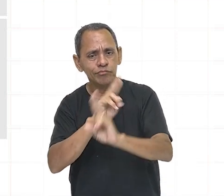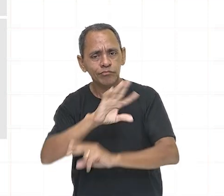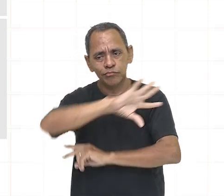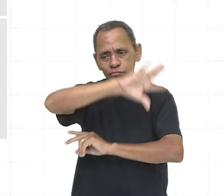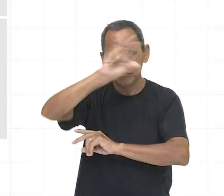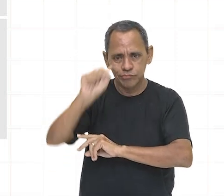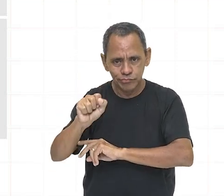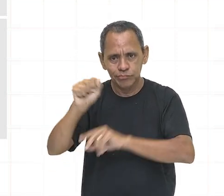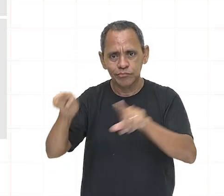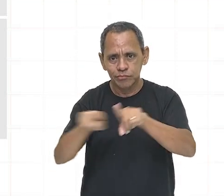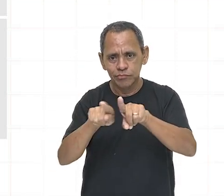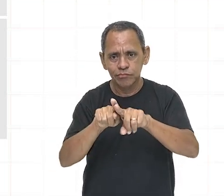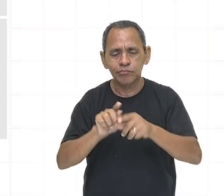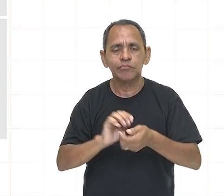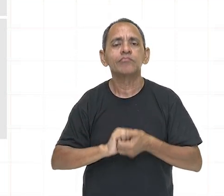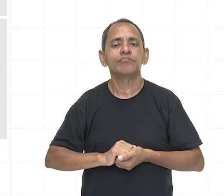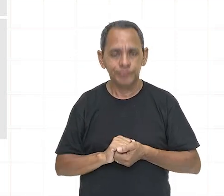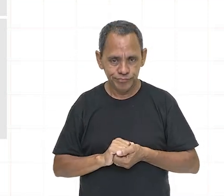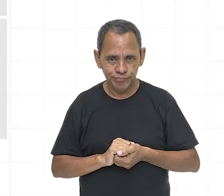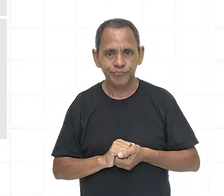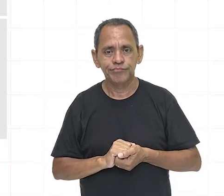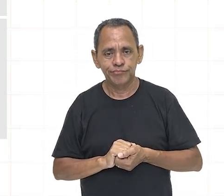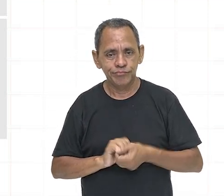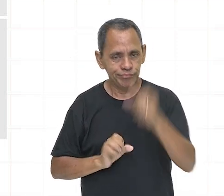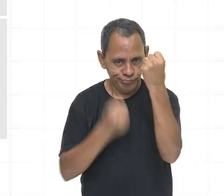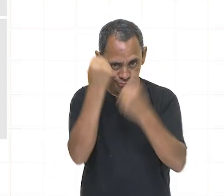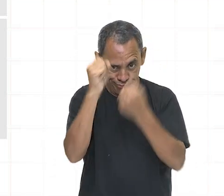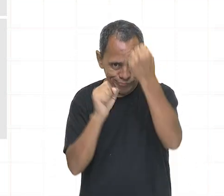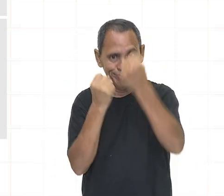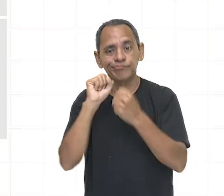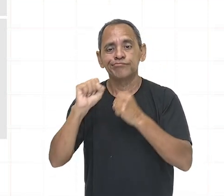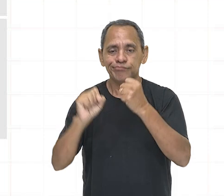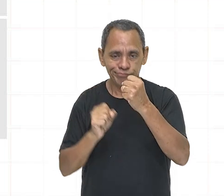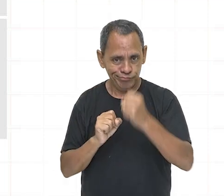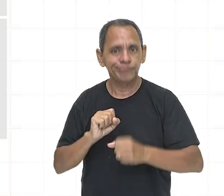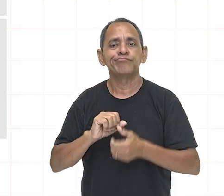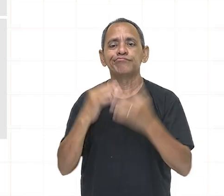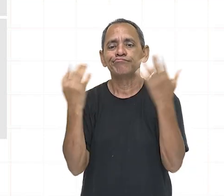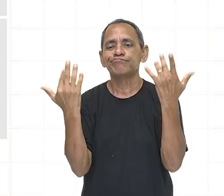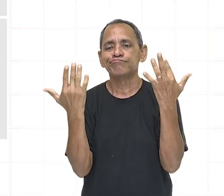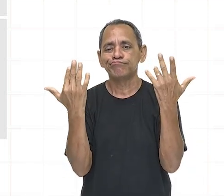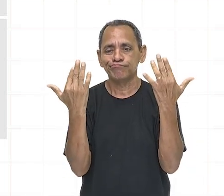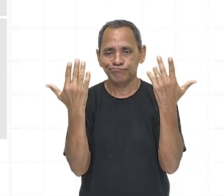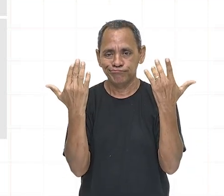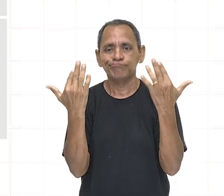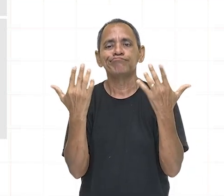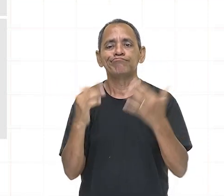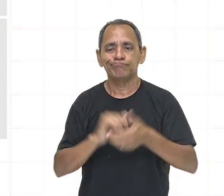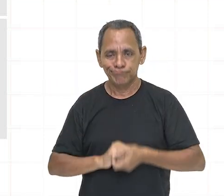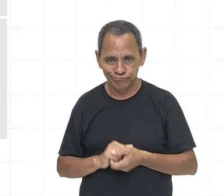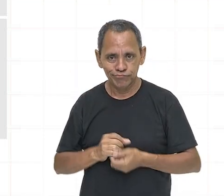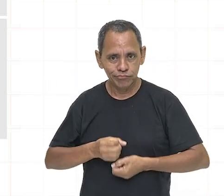a manufatura, né? A tecnologia, ela tem transformado esse setor industrial na Ásia, que até então, alguns anos atrás,